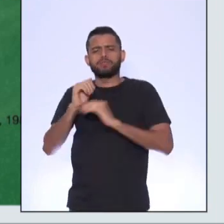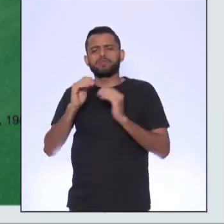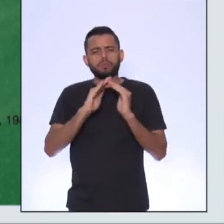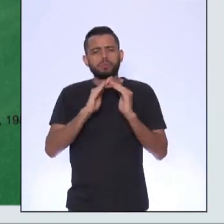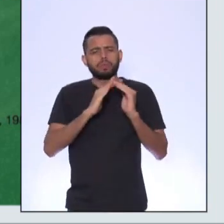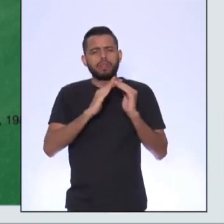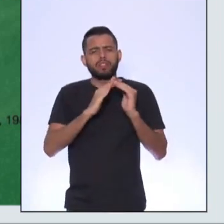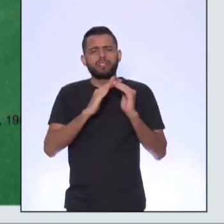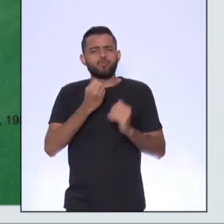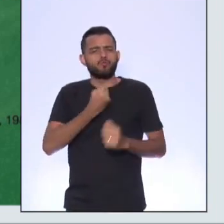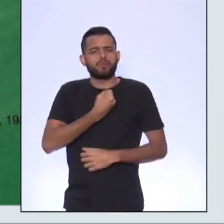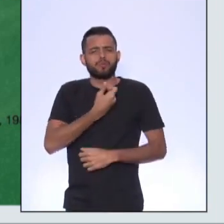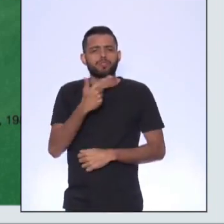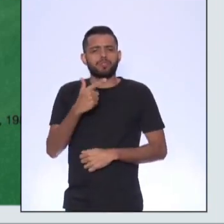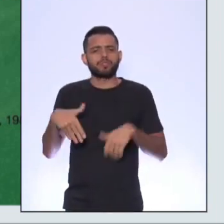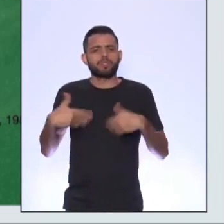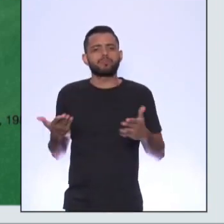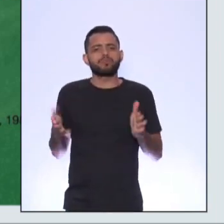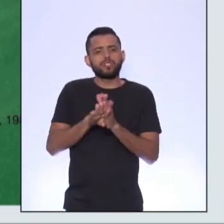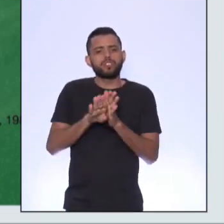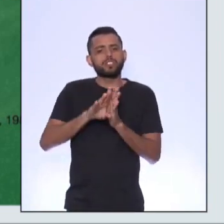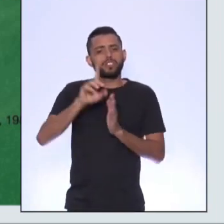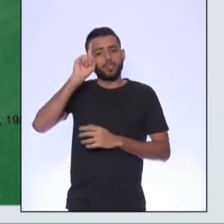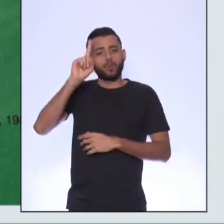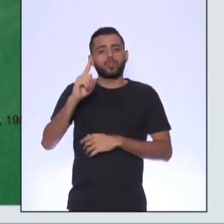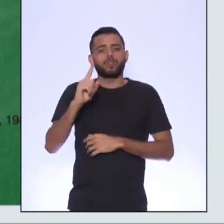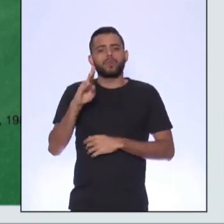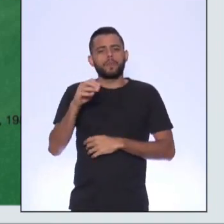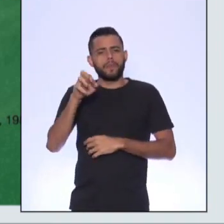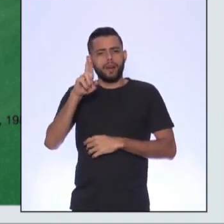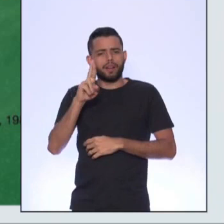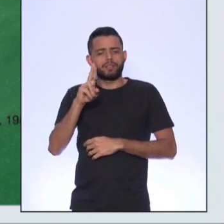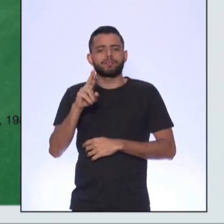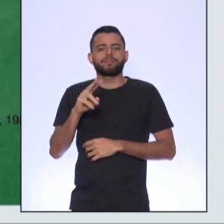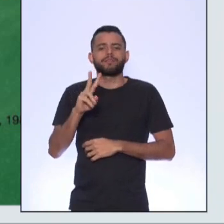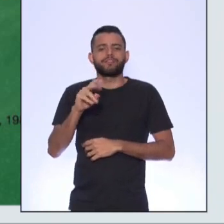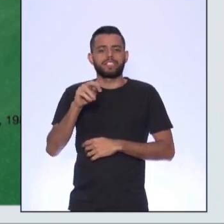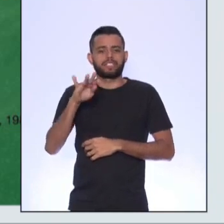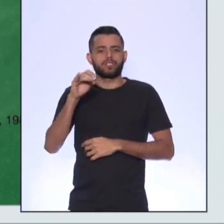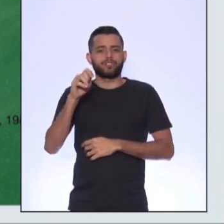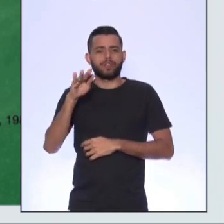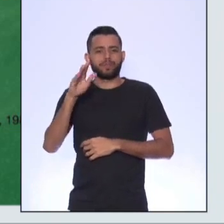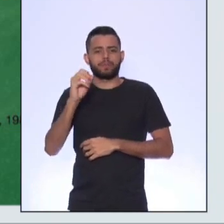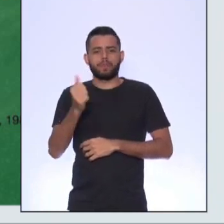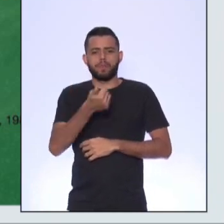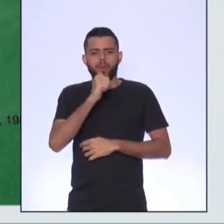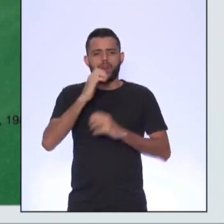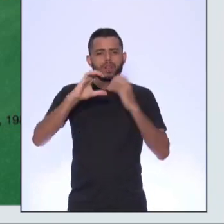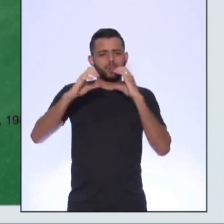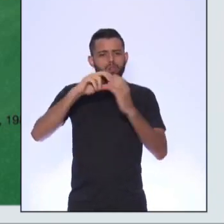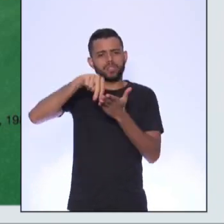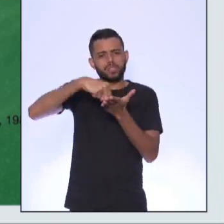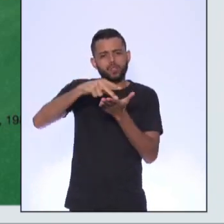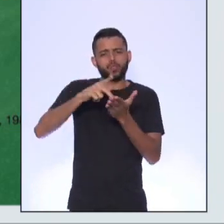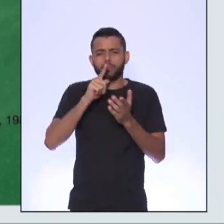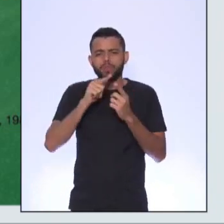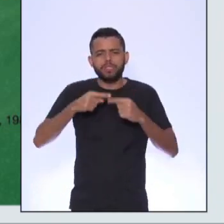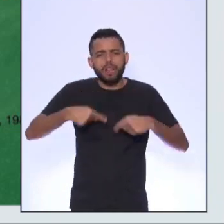novembro, bebeu, cantou, dançou, depois se atirou na Lagoa Rodrigo de Freitas e morreu